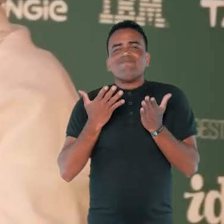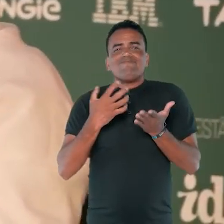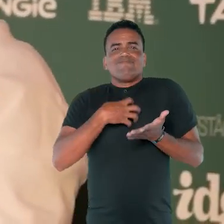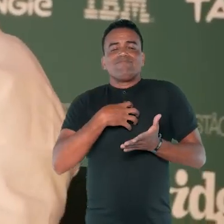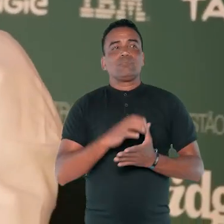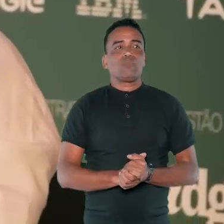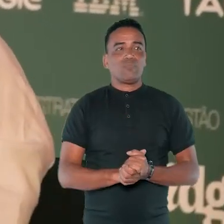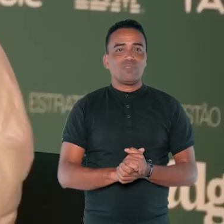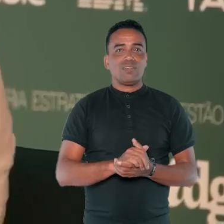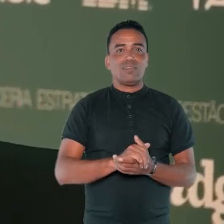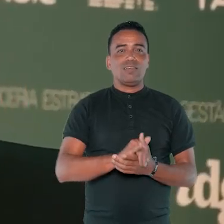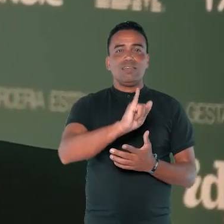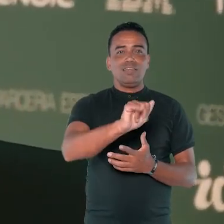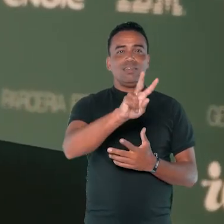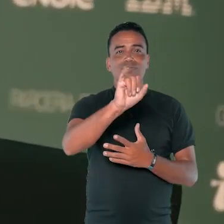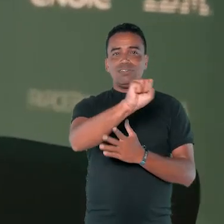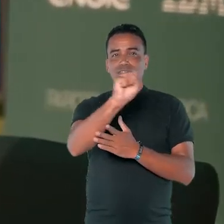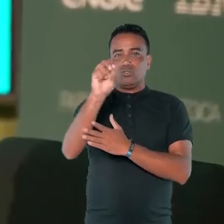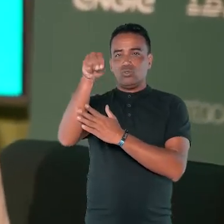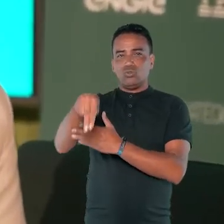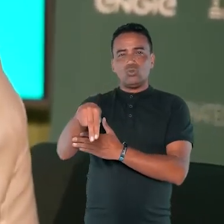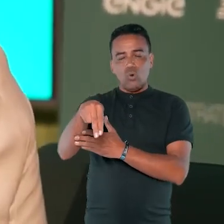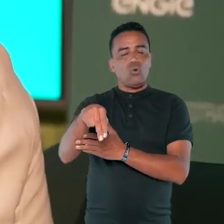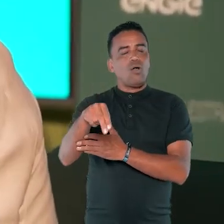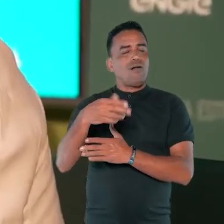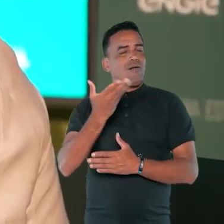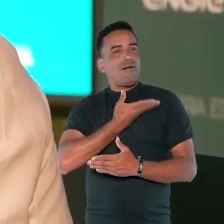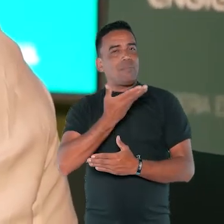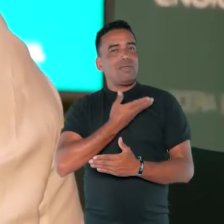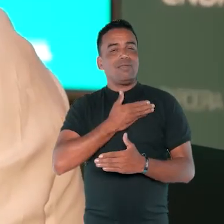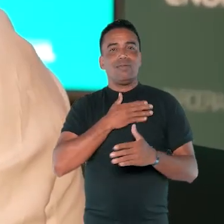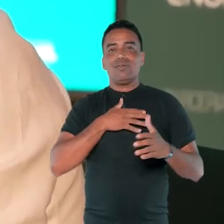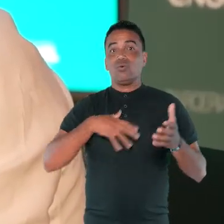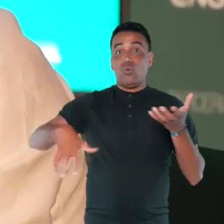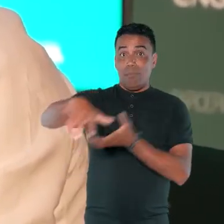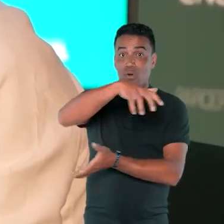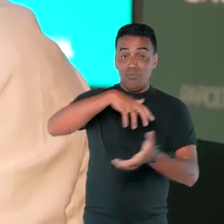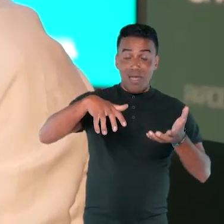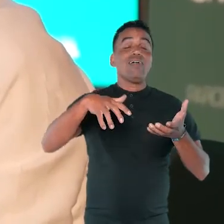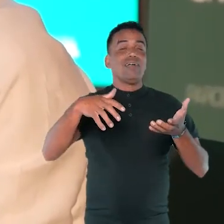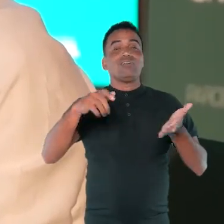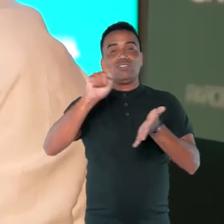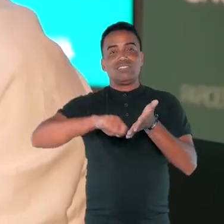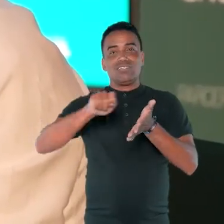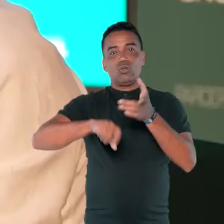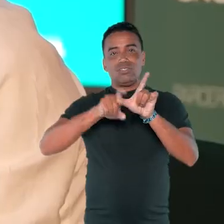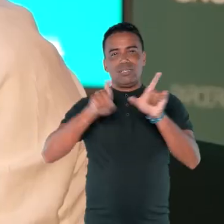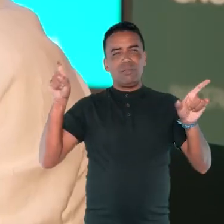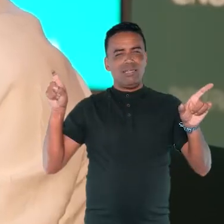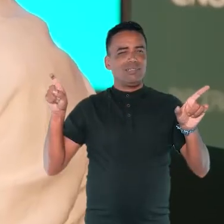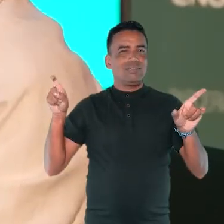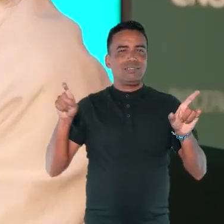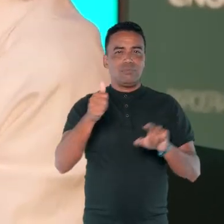Iverson Carneiro. Iverson é um grande amigo lá do movimento dos escritores independentes, anos 80, anos 80